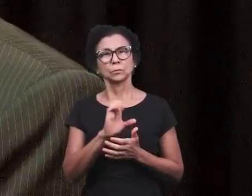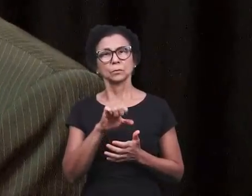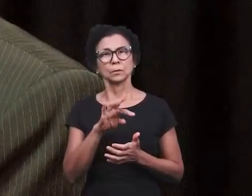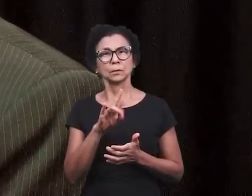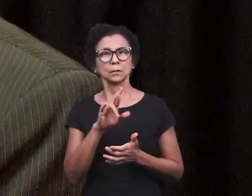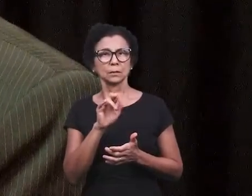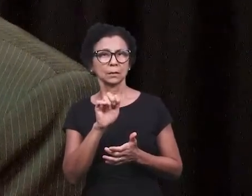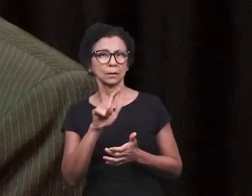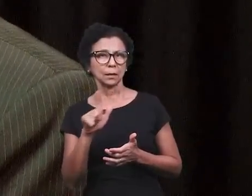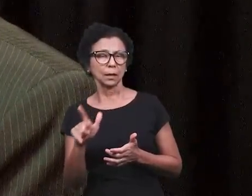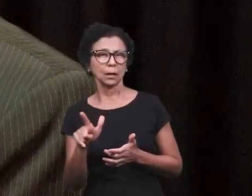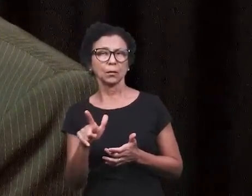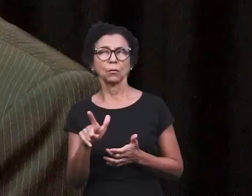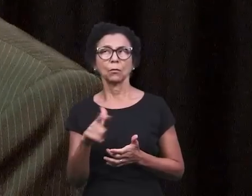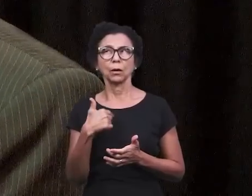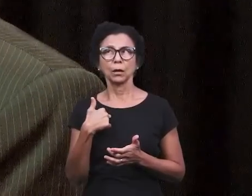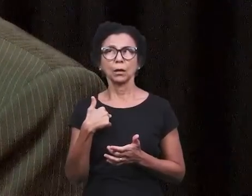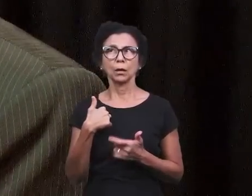forma,